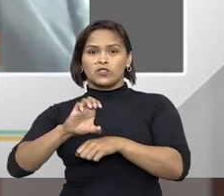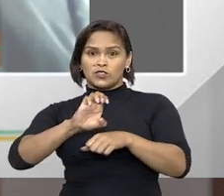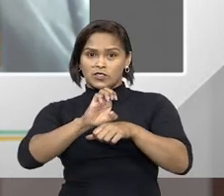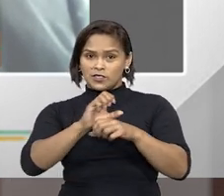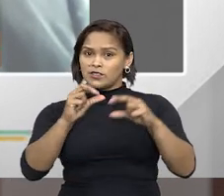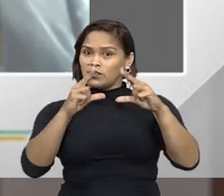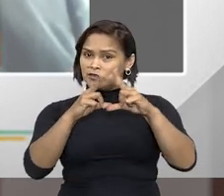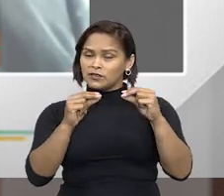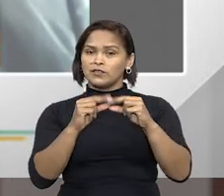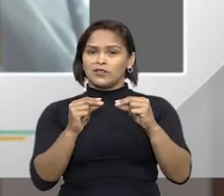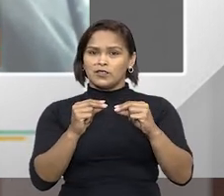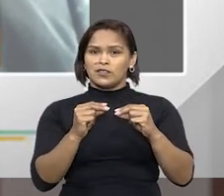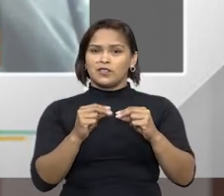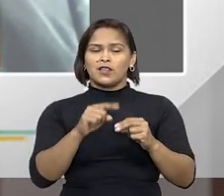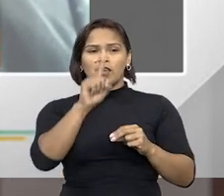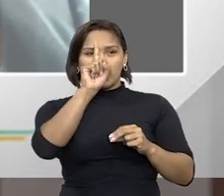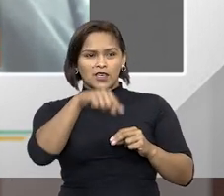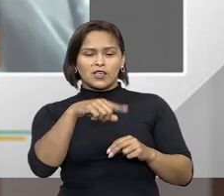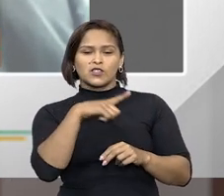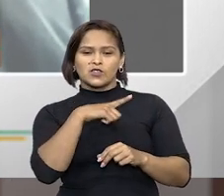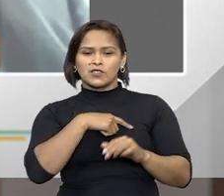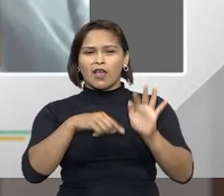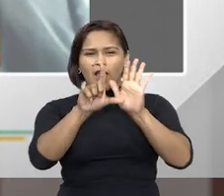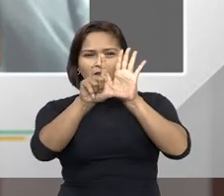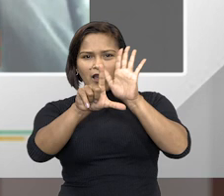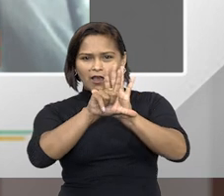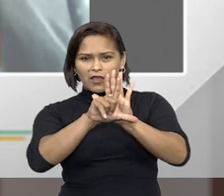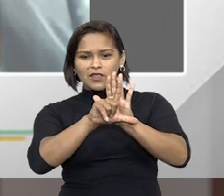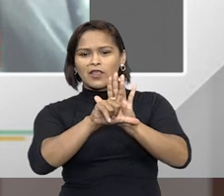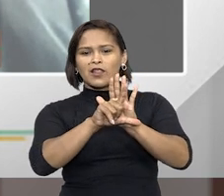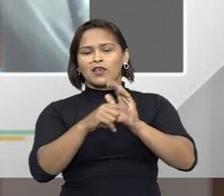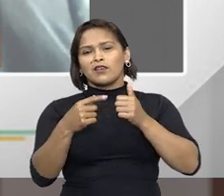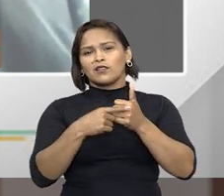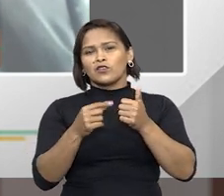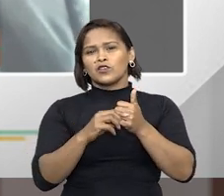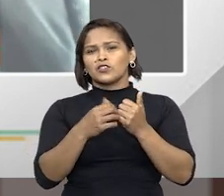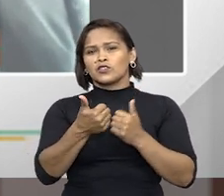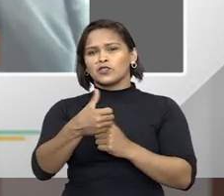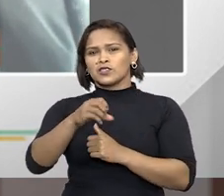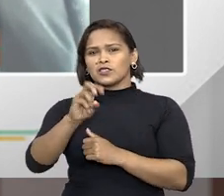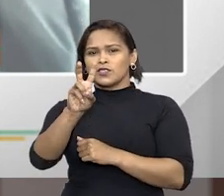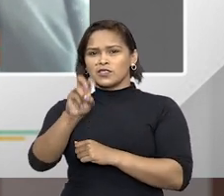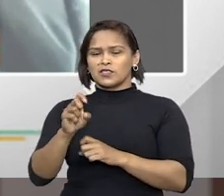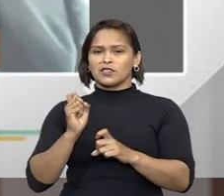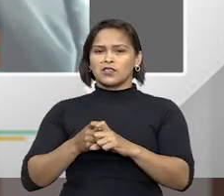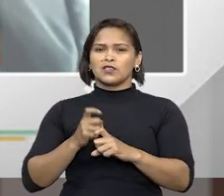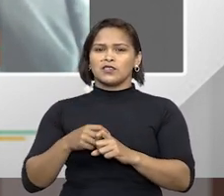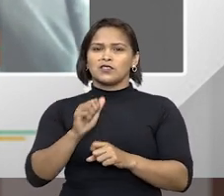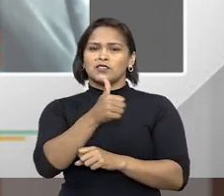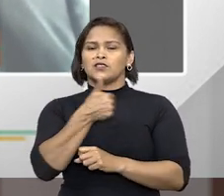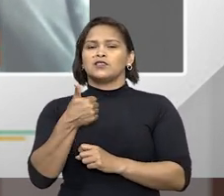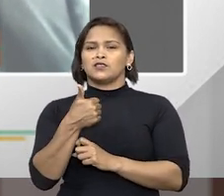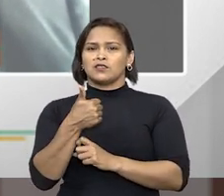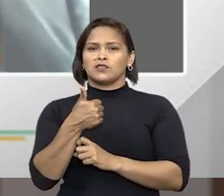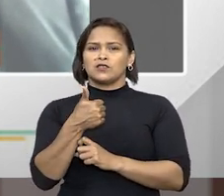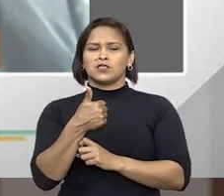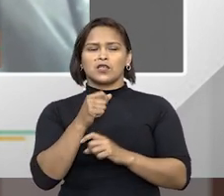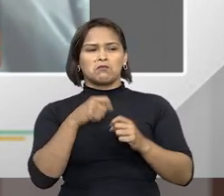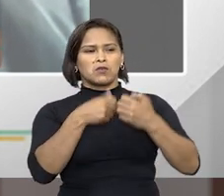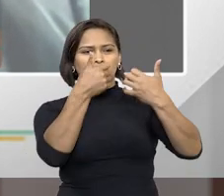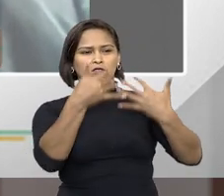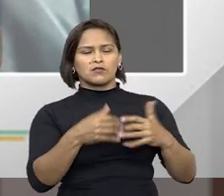Isso está explícito no artigo 105, inciso 1, quando se tratar de crimes